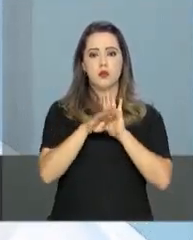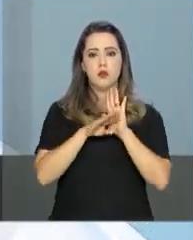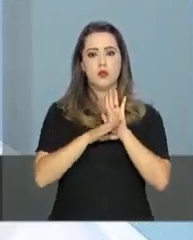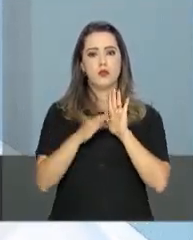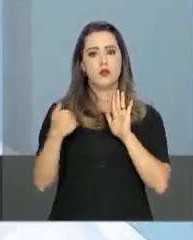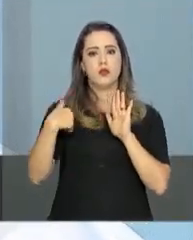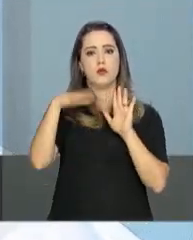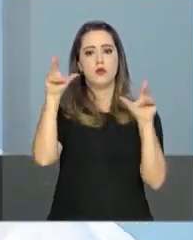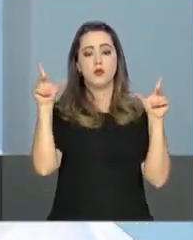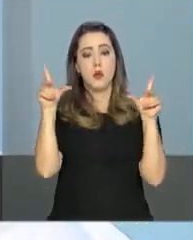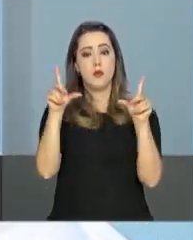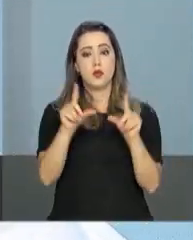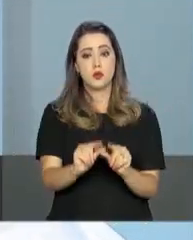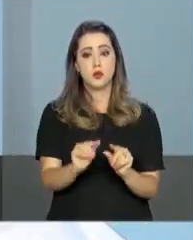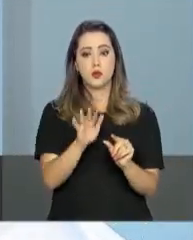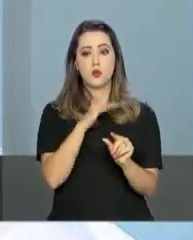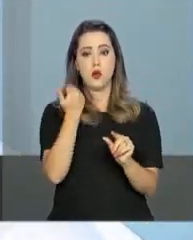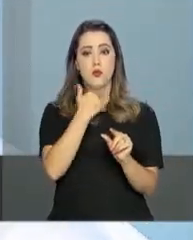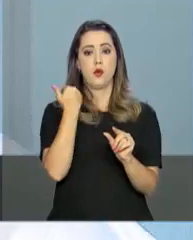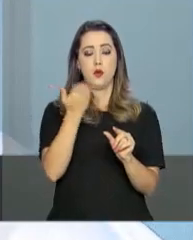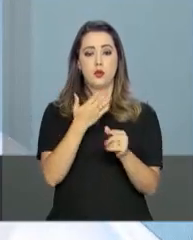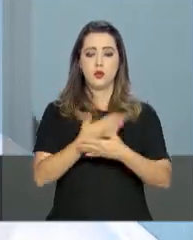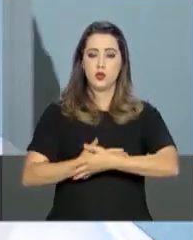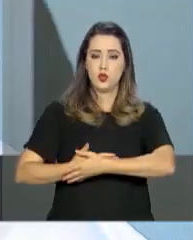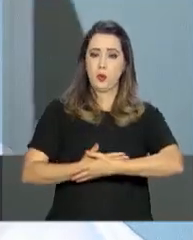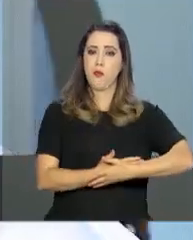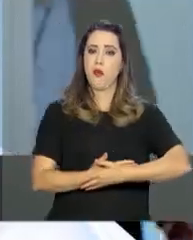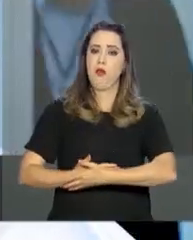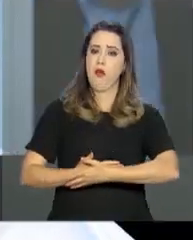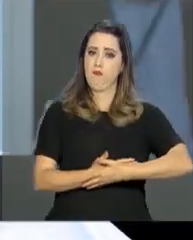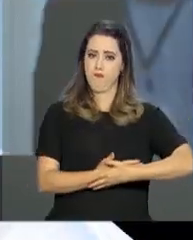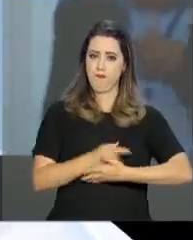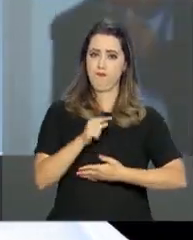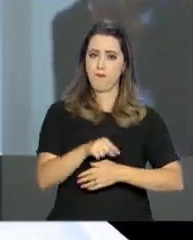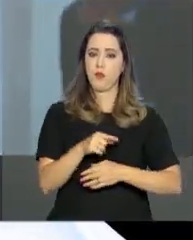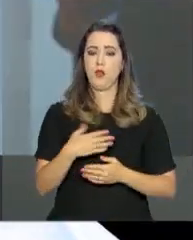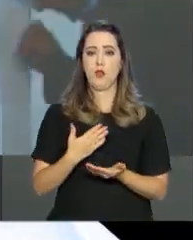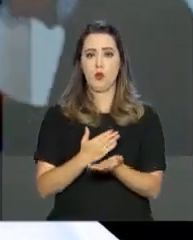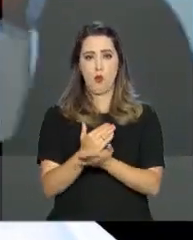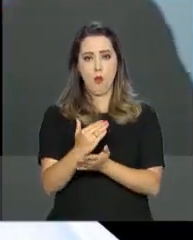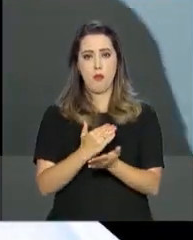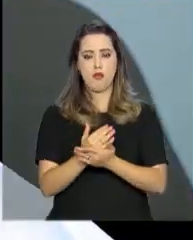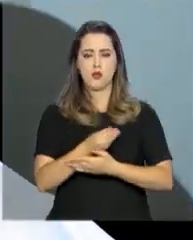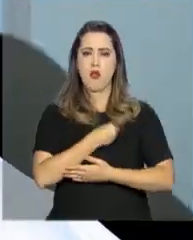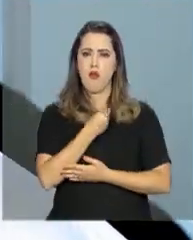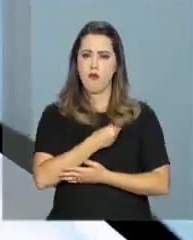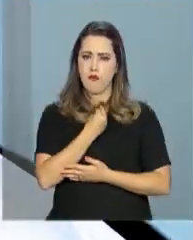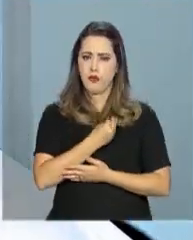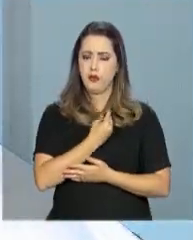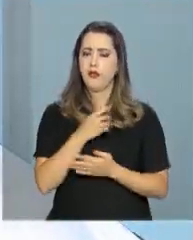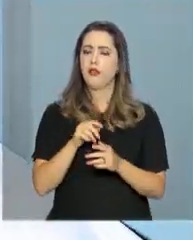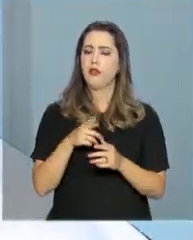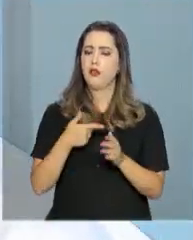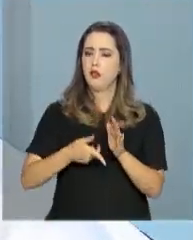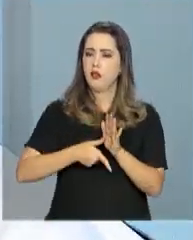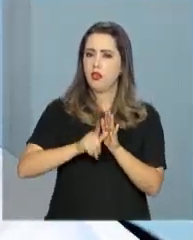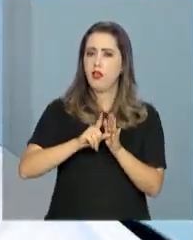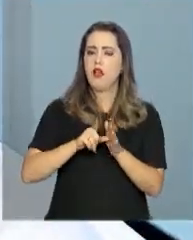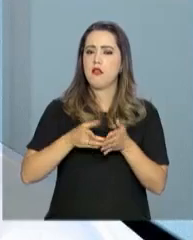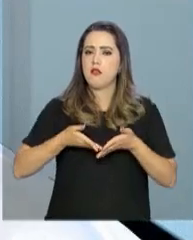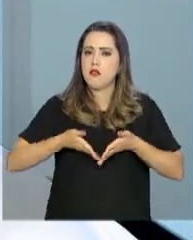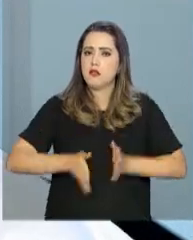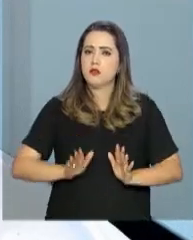mais reduziu a mortalidade infantil no âmbito do componente neonatal, que são os bebês prematuros, baixo peso,